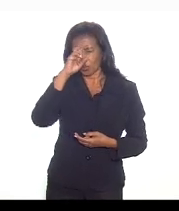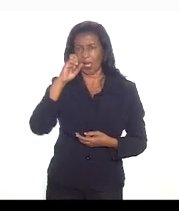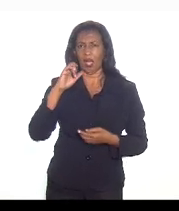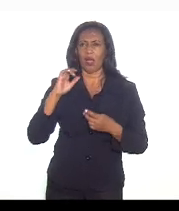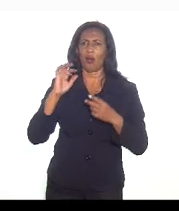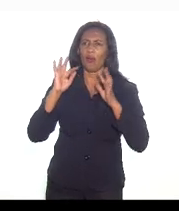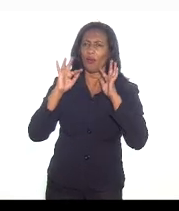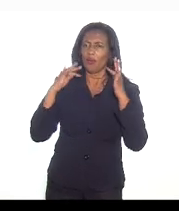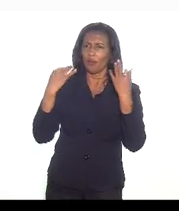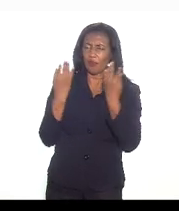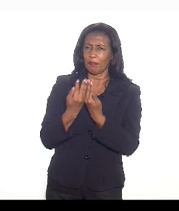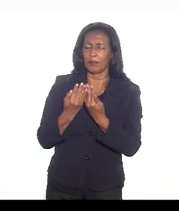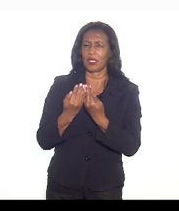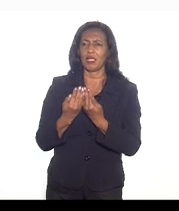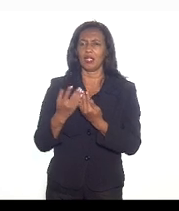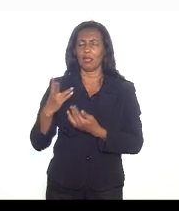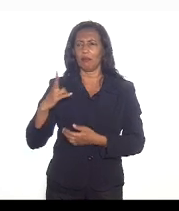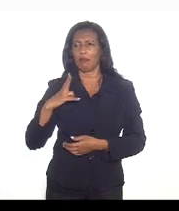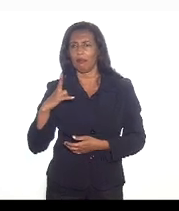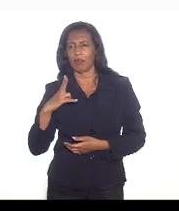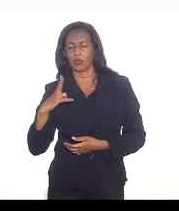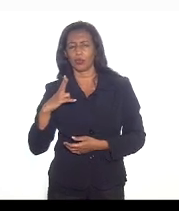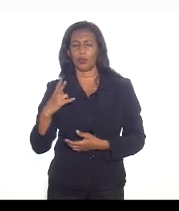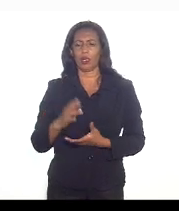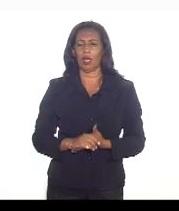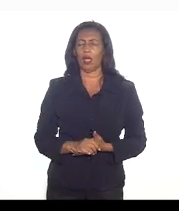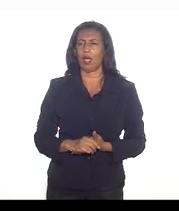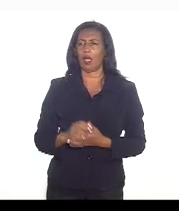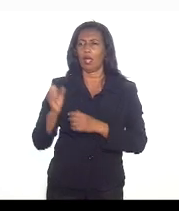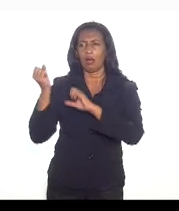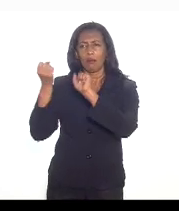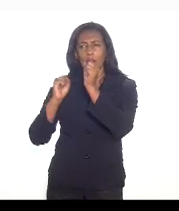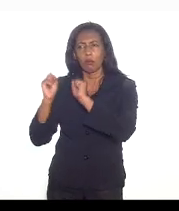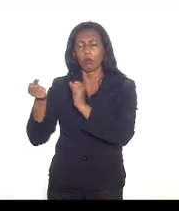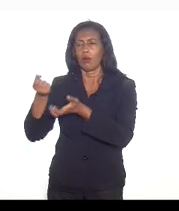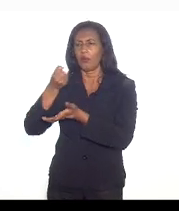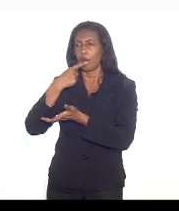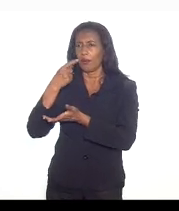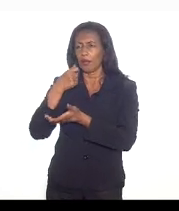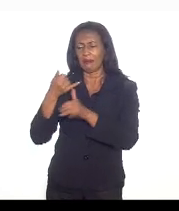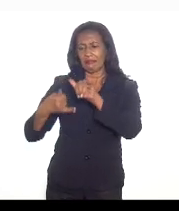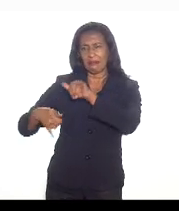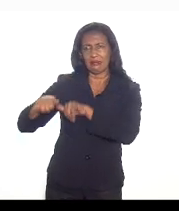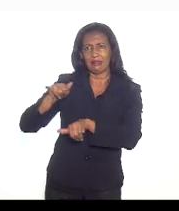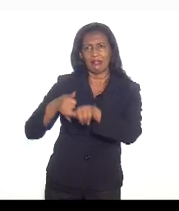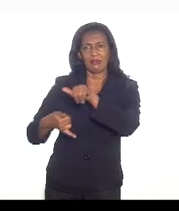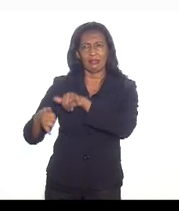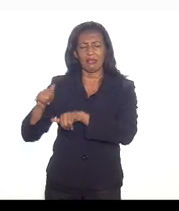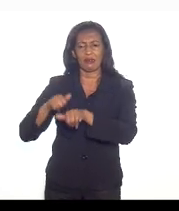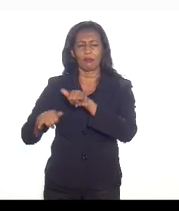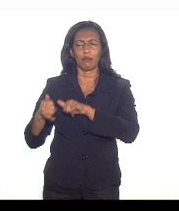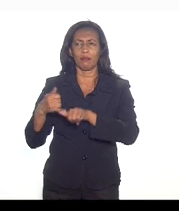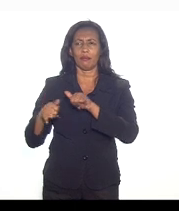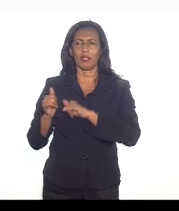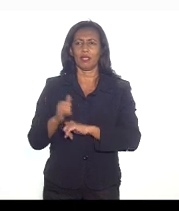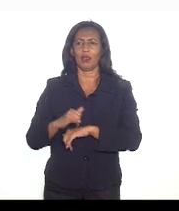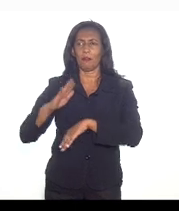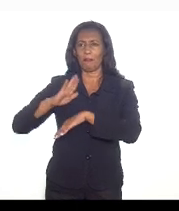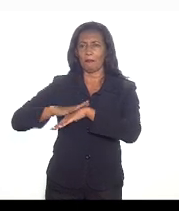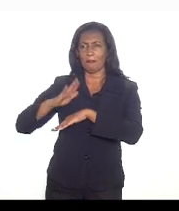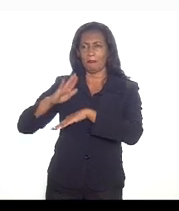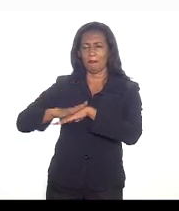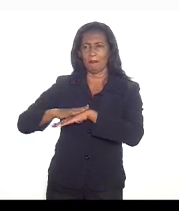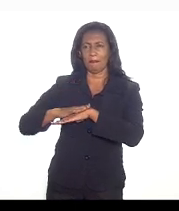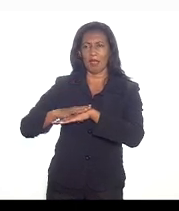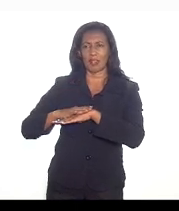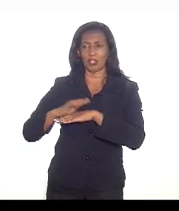família, saúde privada, a indústria farmacêutica, farmoquímica, a indústria mais de equipamentos